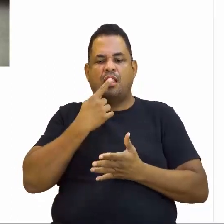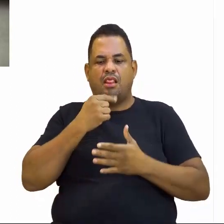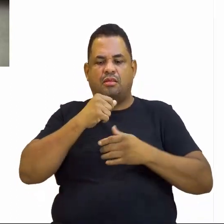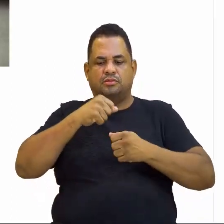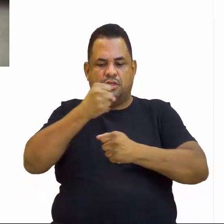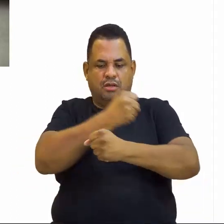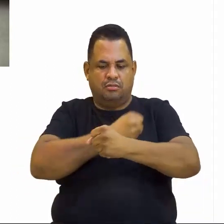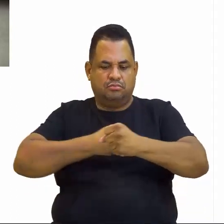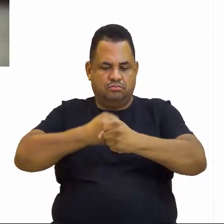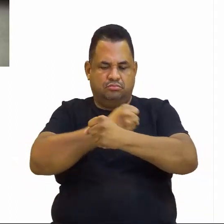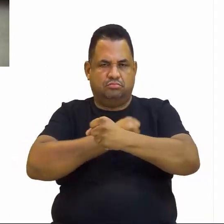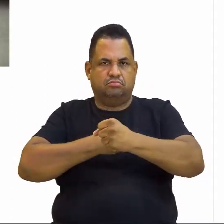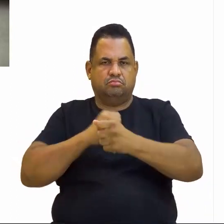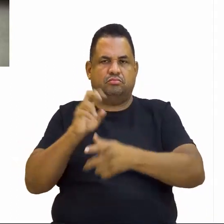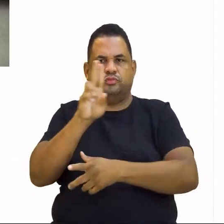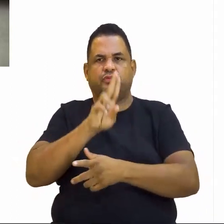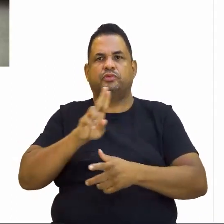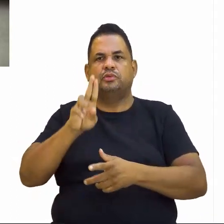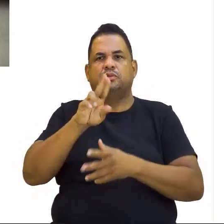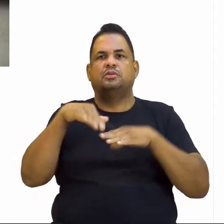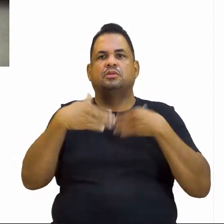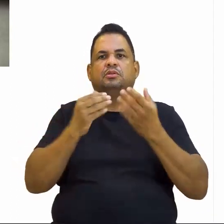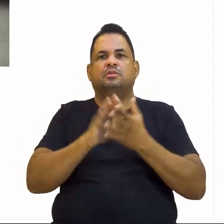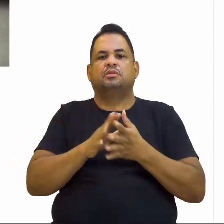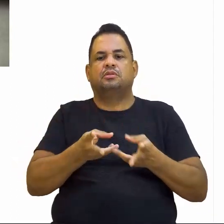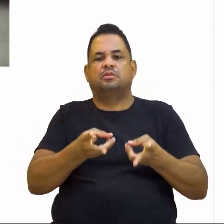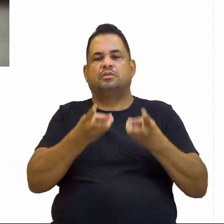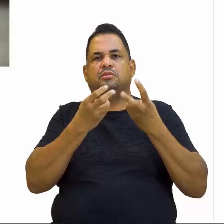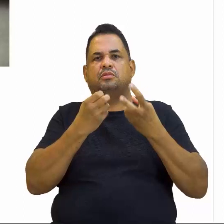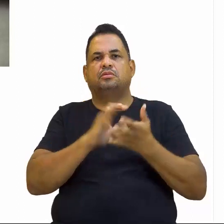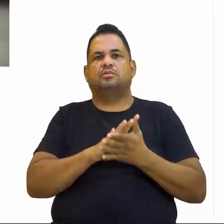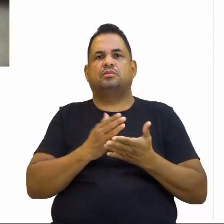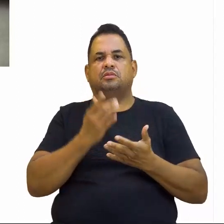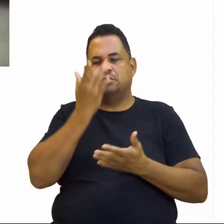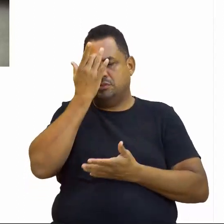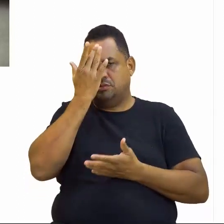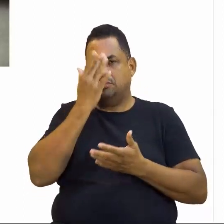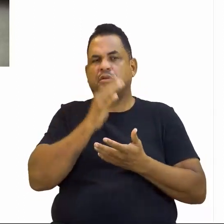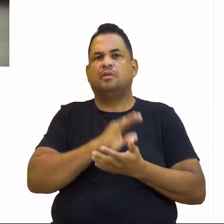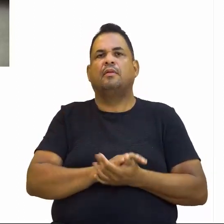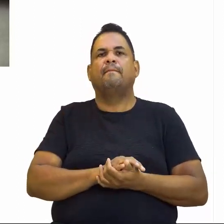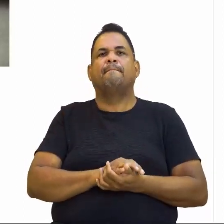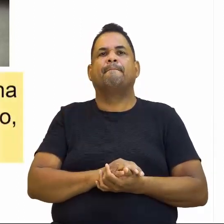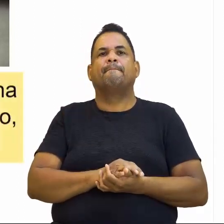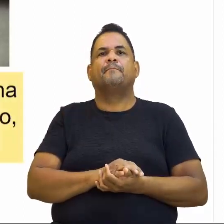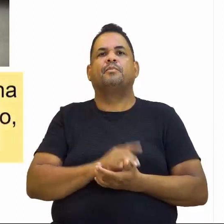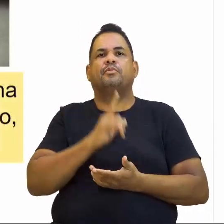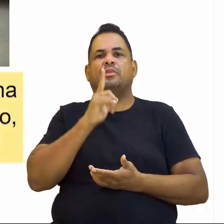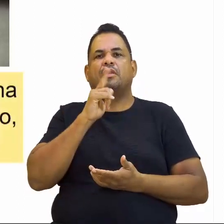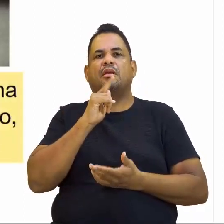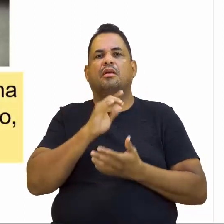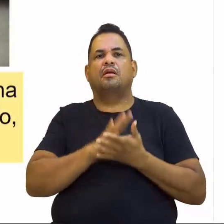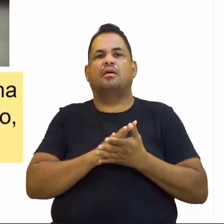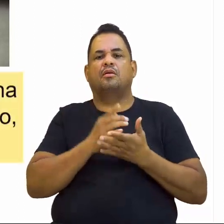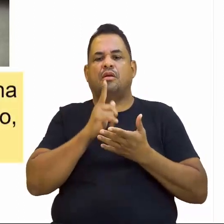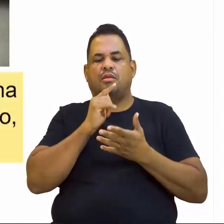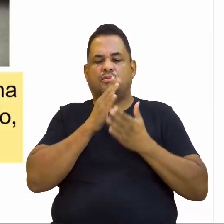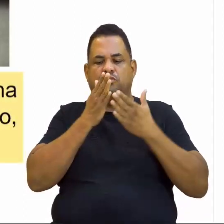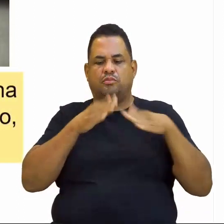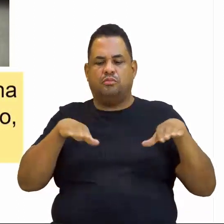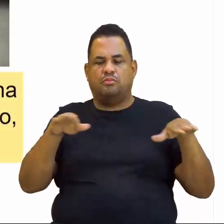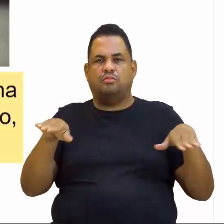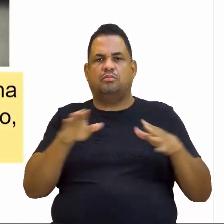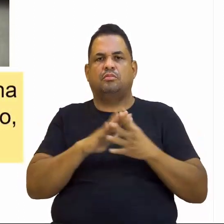gente utiliza, ele é extraído com grande facilidade da água marinha devido à